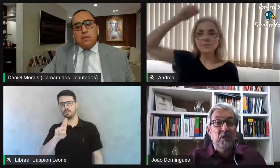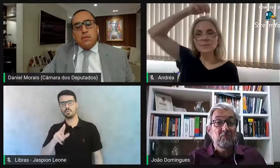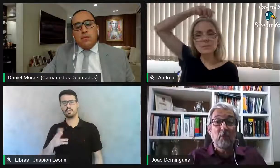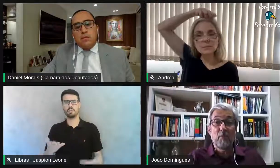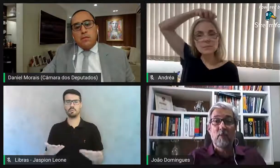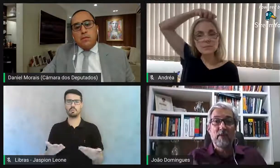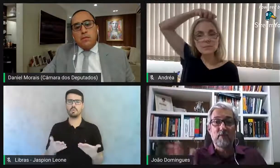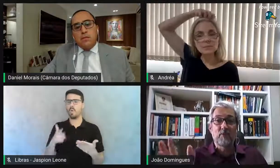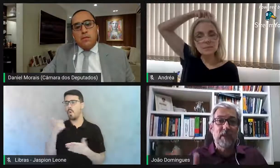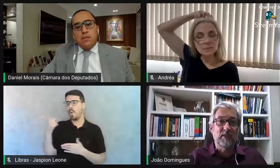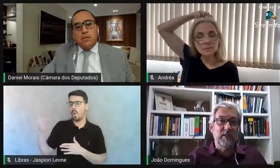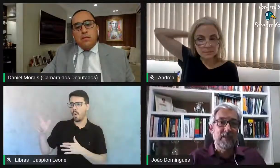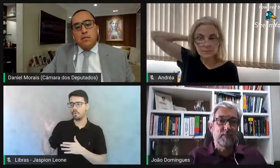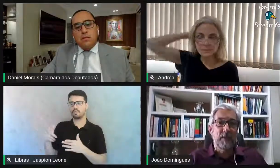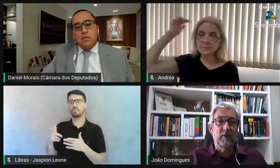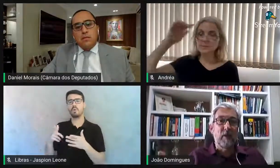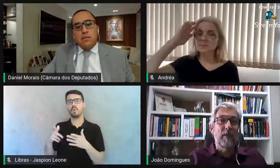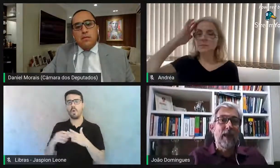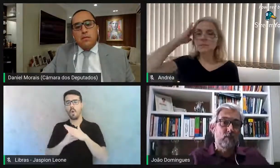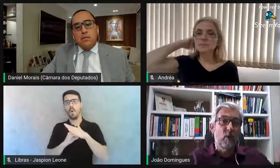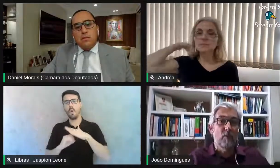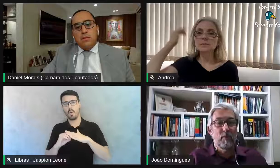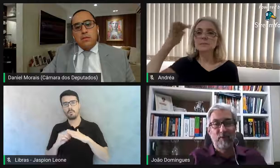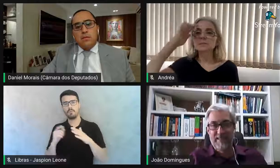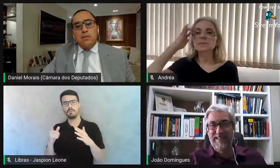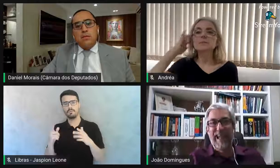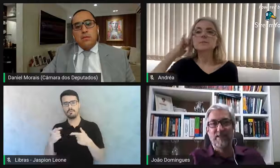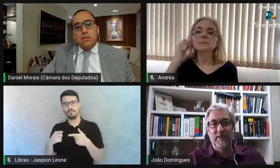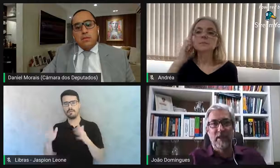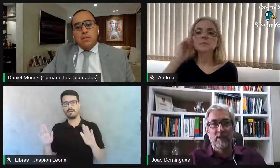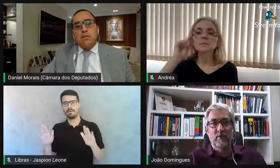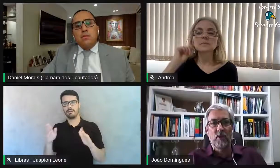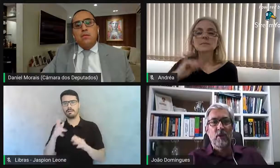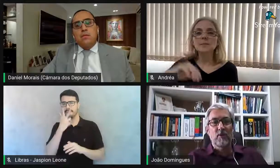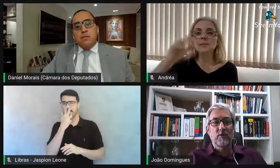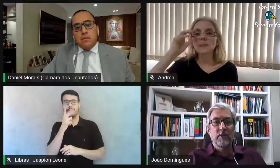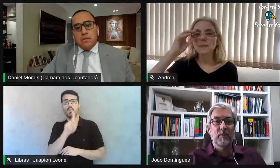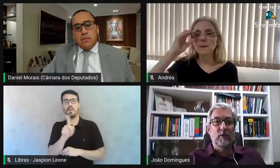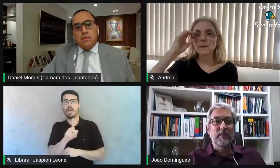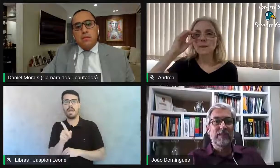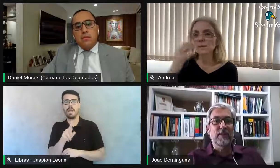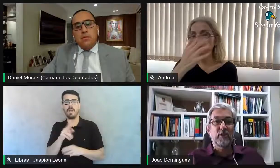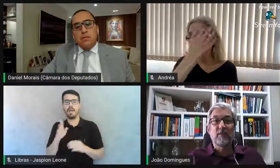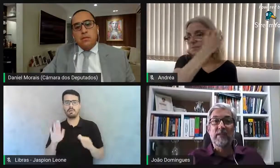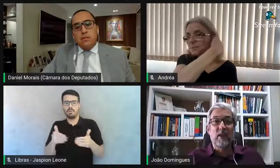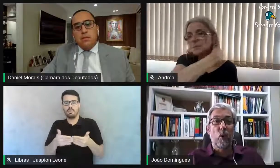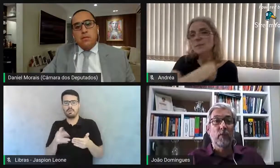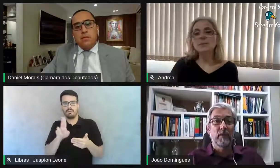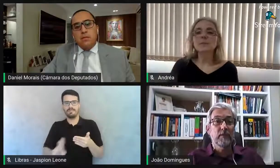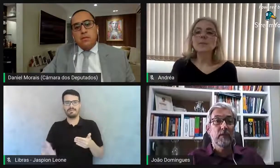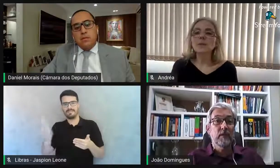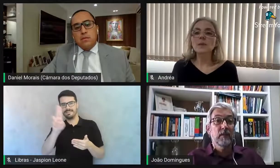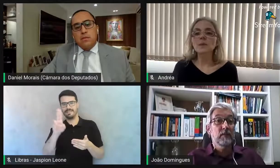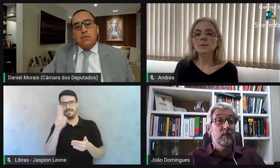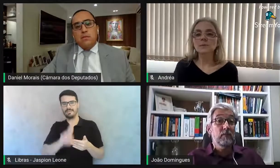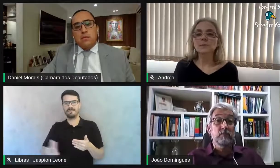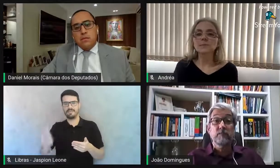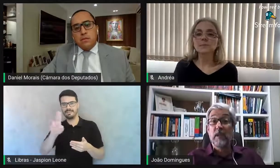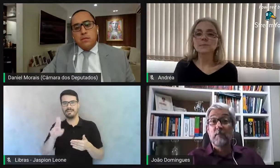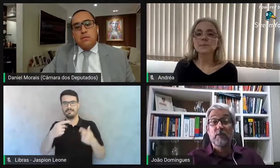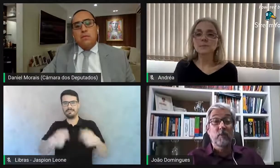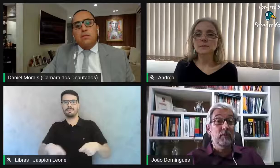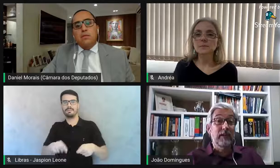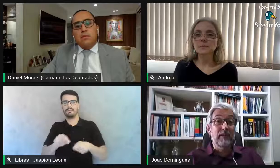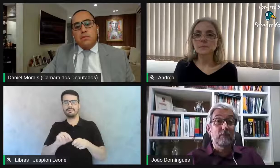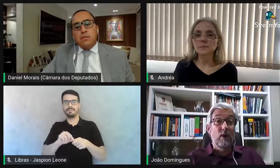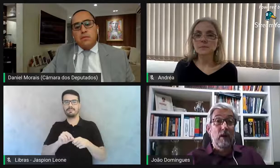caixinha. Normalmente eu digo caixinha assim porque ele não é aberto igual uma universidade, né? Então, eu digo assim que a universidade eu tinha que fazer ronda. Então,